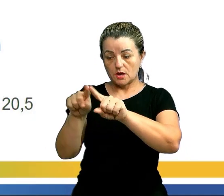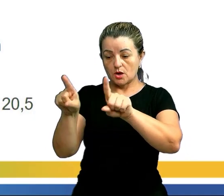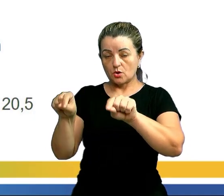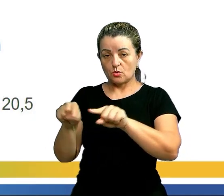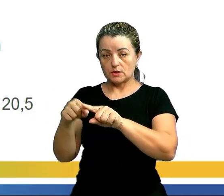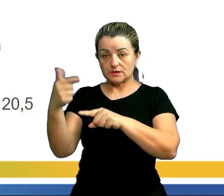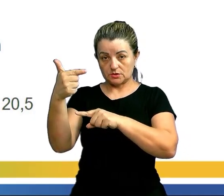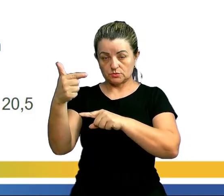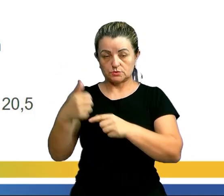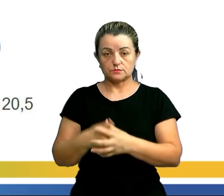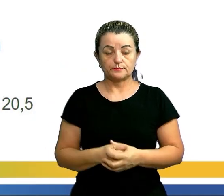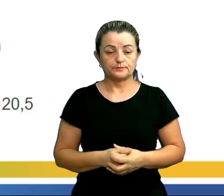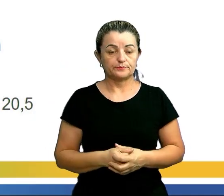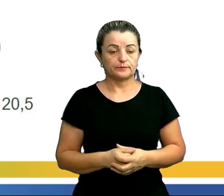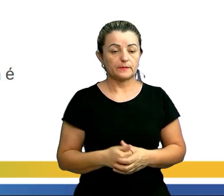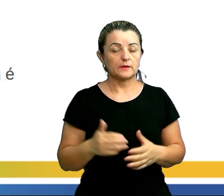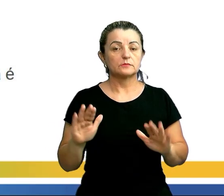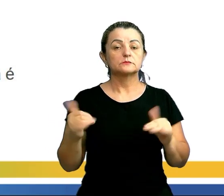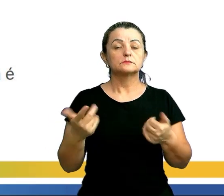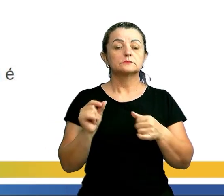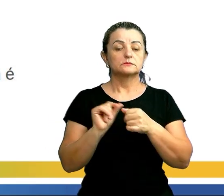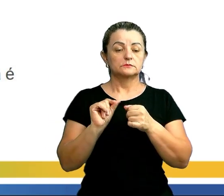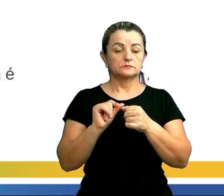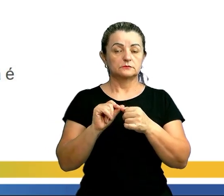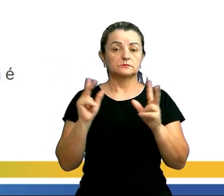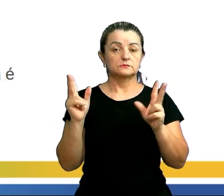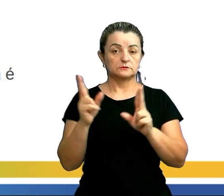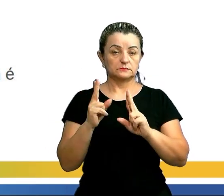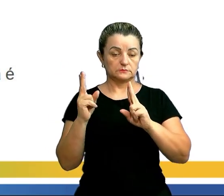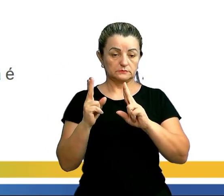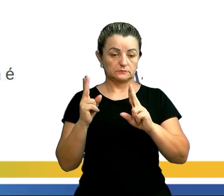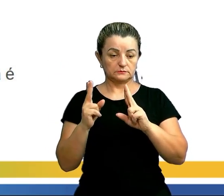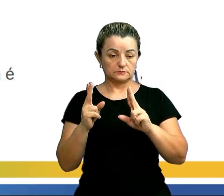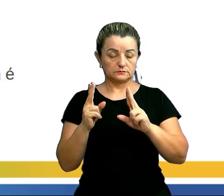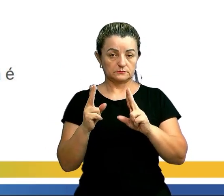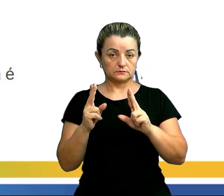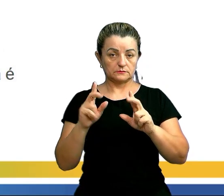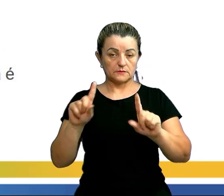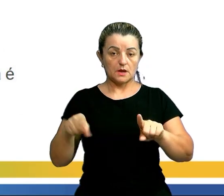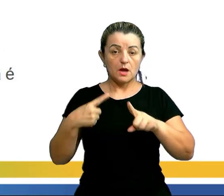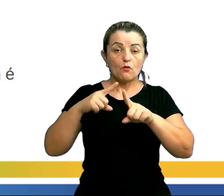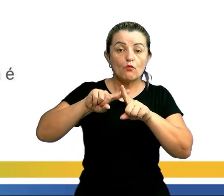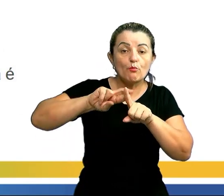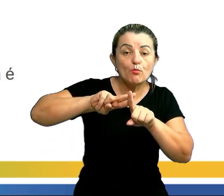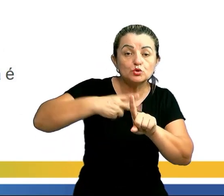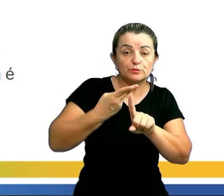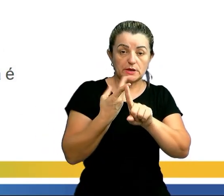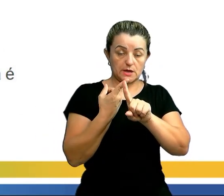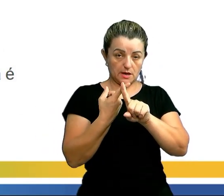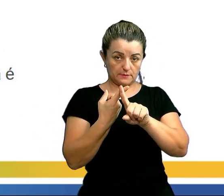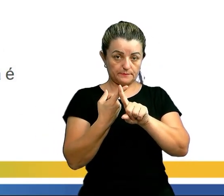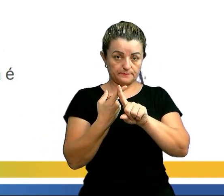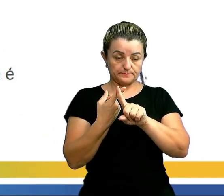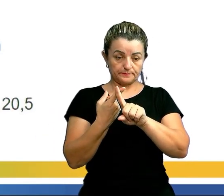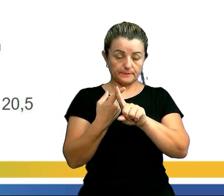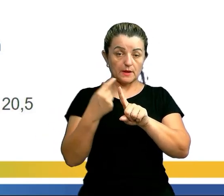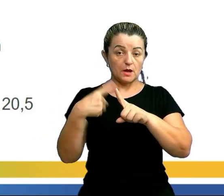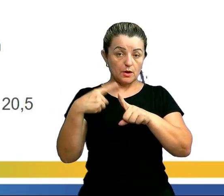2. Deu 112,5. Então, a área dessa figura é a soma dessas áreas, que deu 144